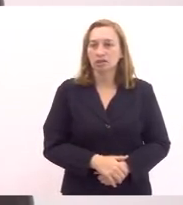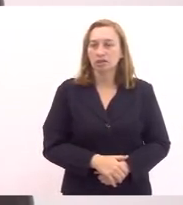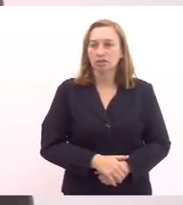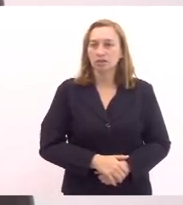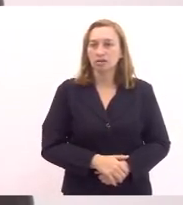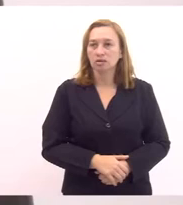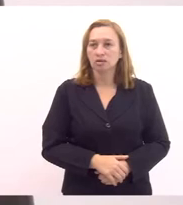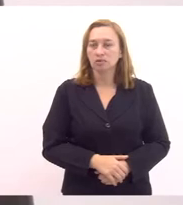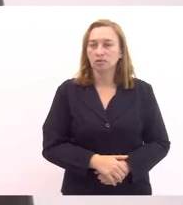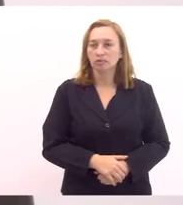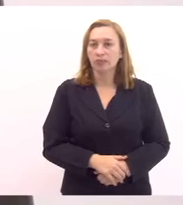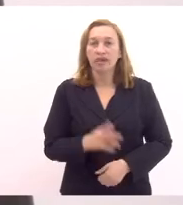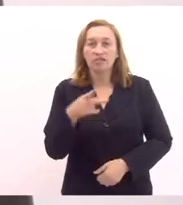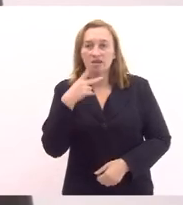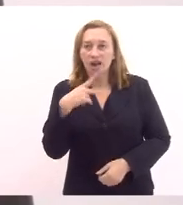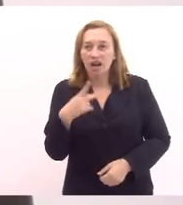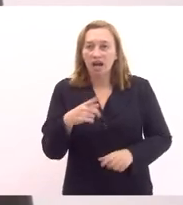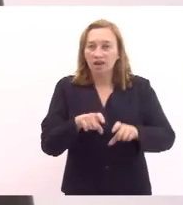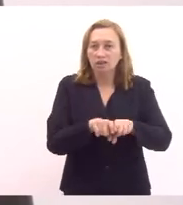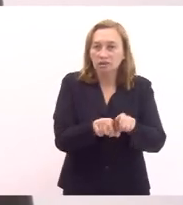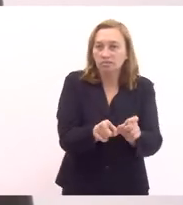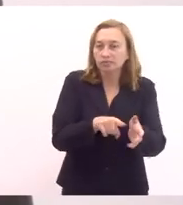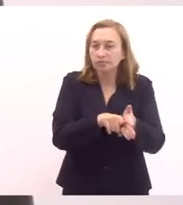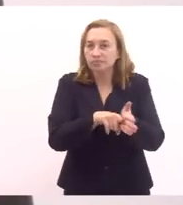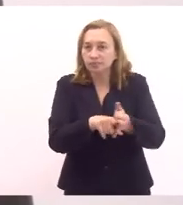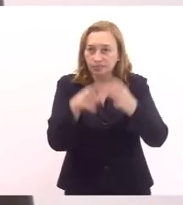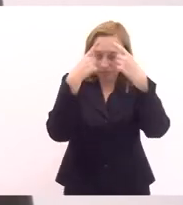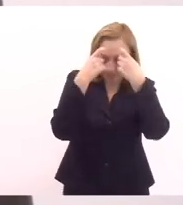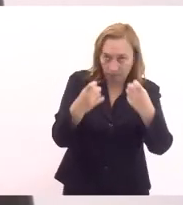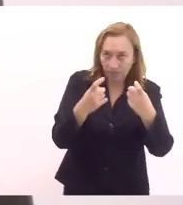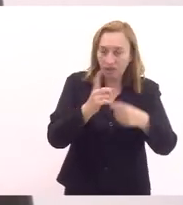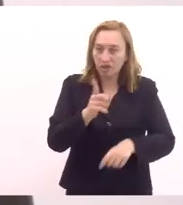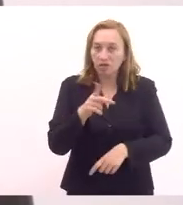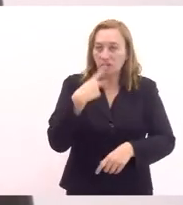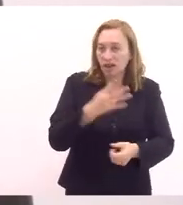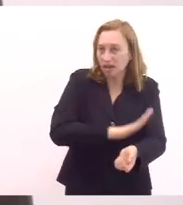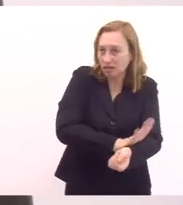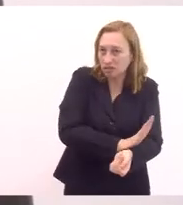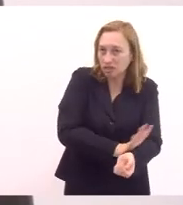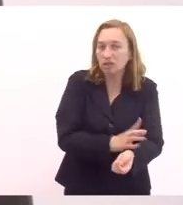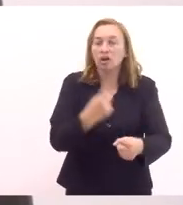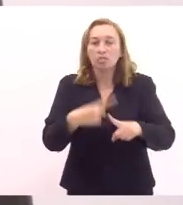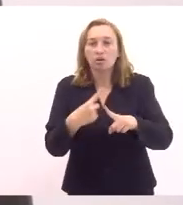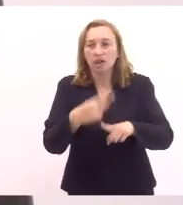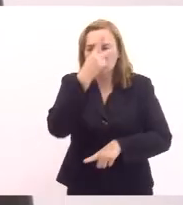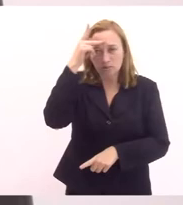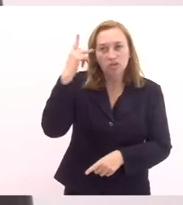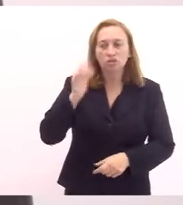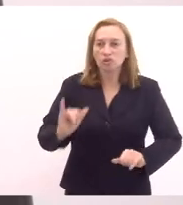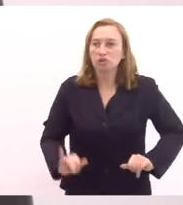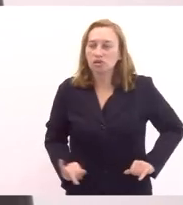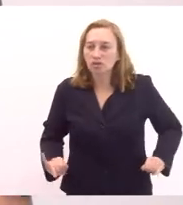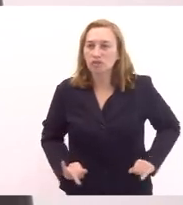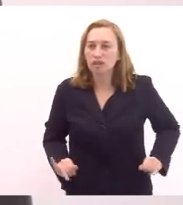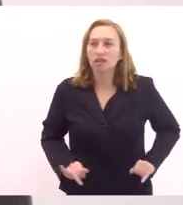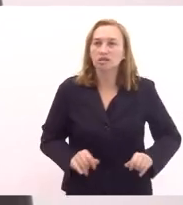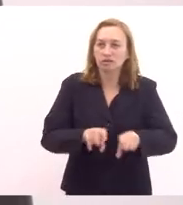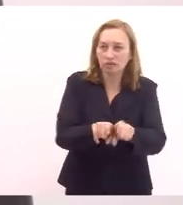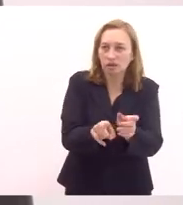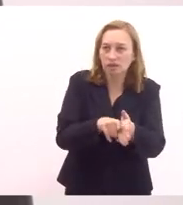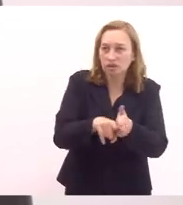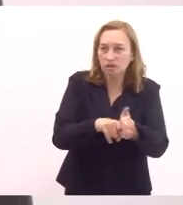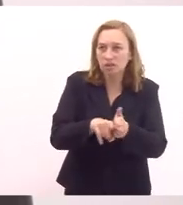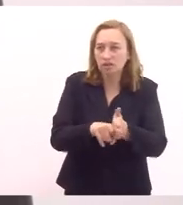não adianta a gente falar só de violência obstétrica e não faltar um corte racial aí porque as pessoas elas estão sofrendo a violência obstétrica